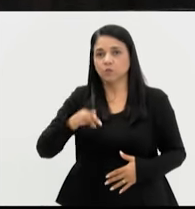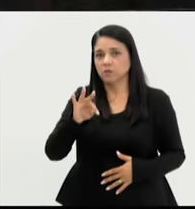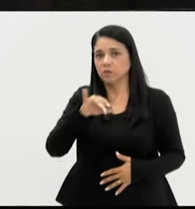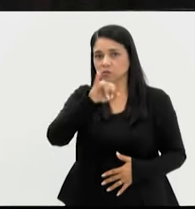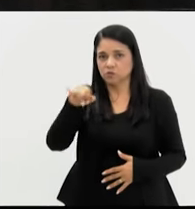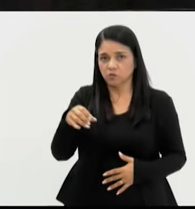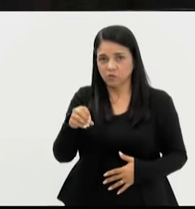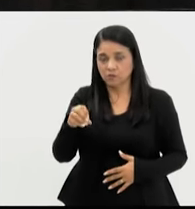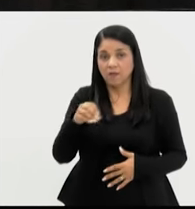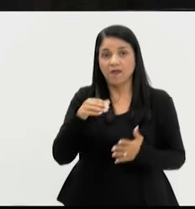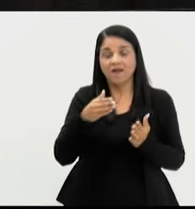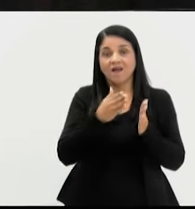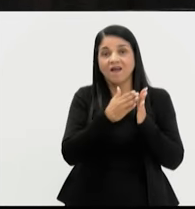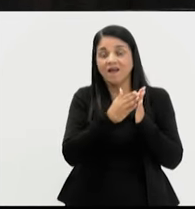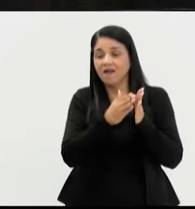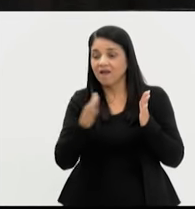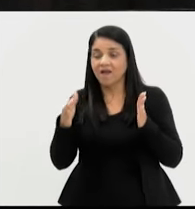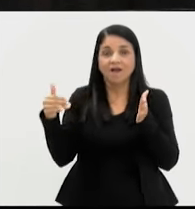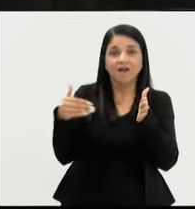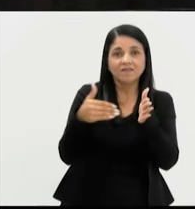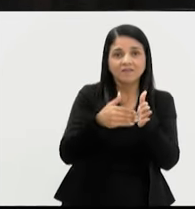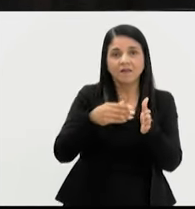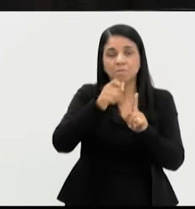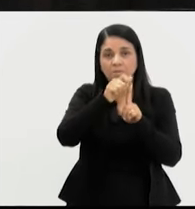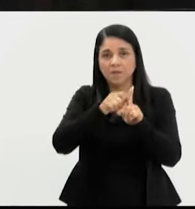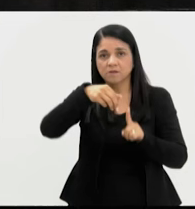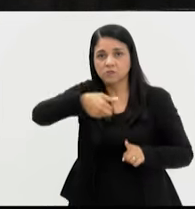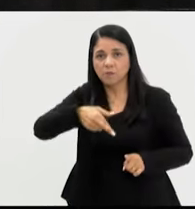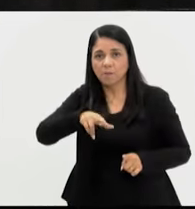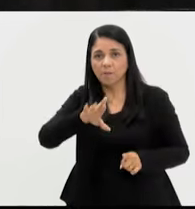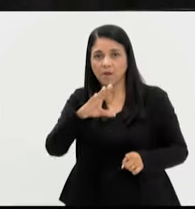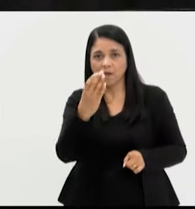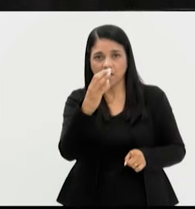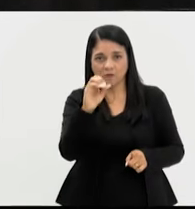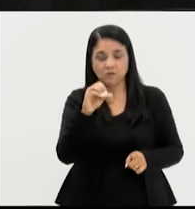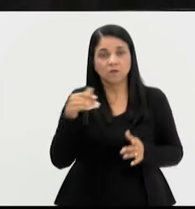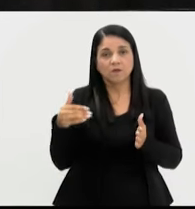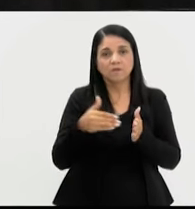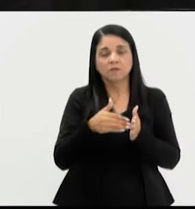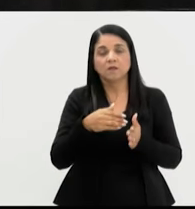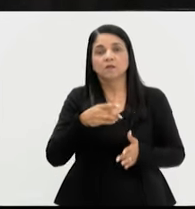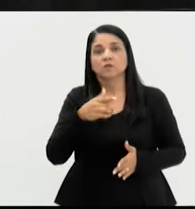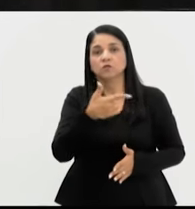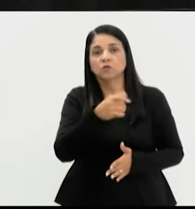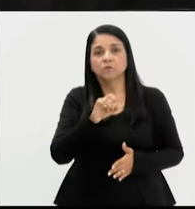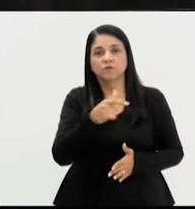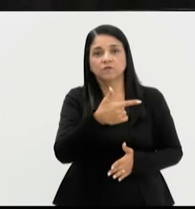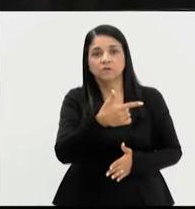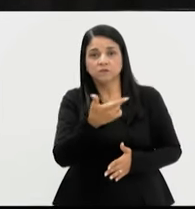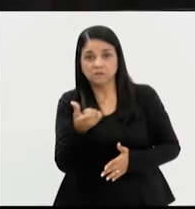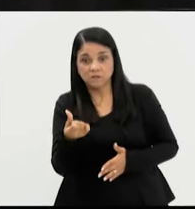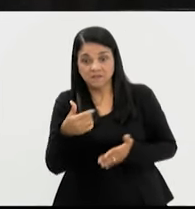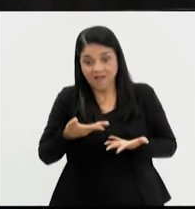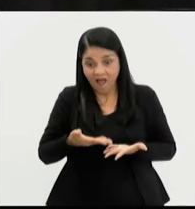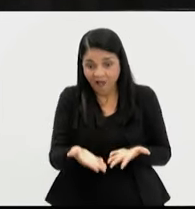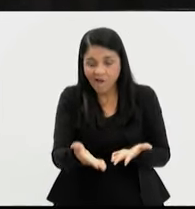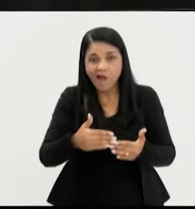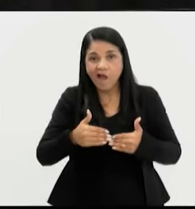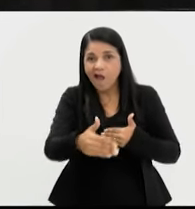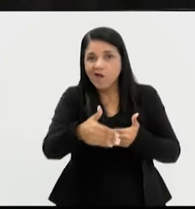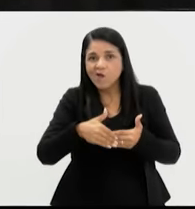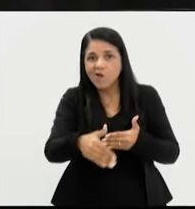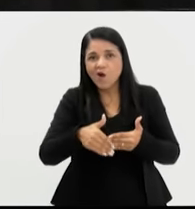Até março de 2026 E isso tem que acontecer agora esse mês para